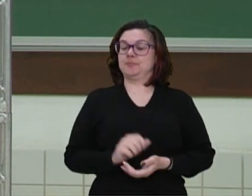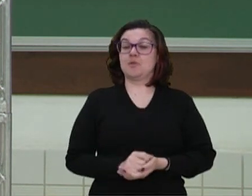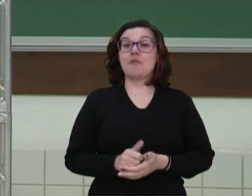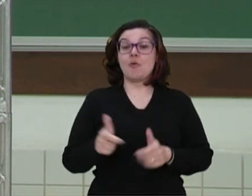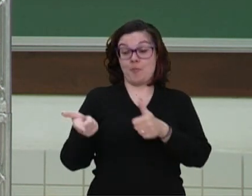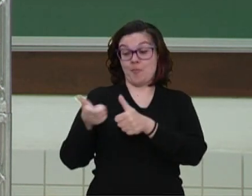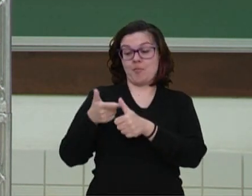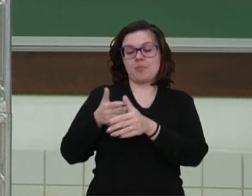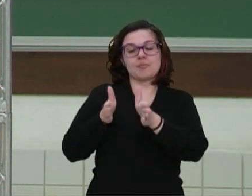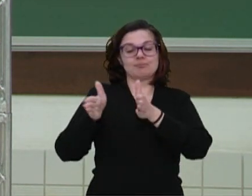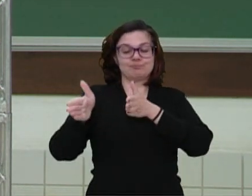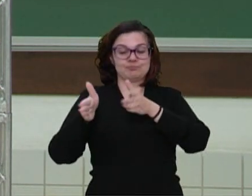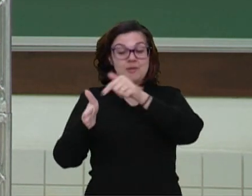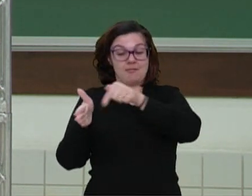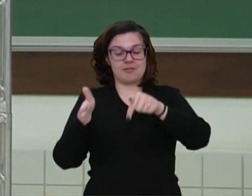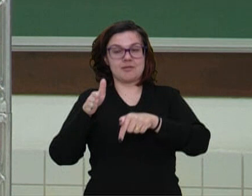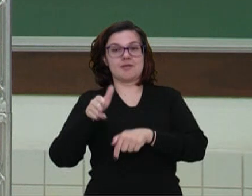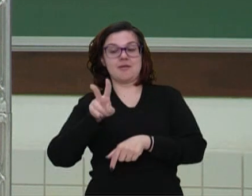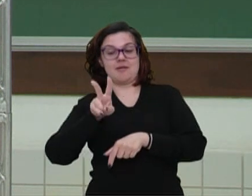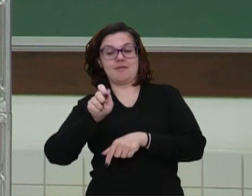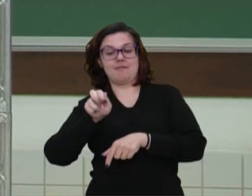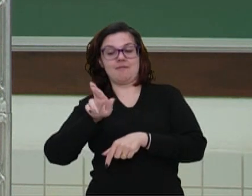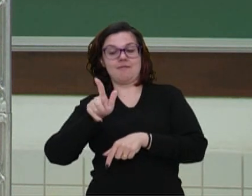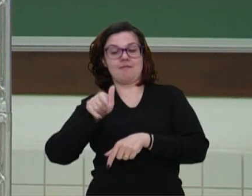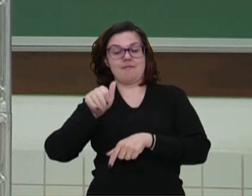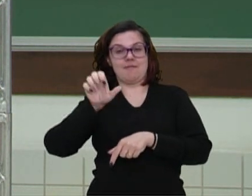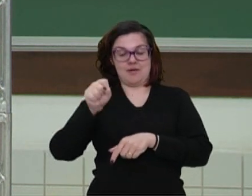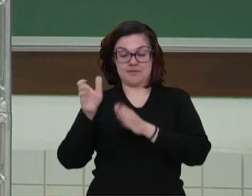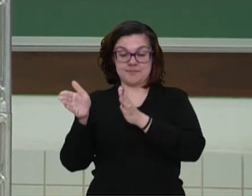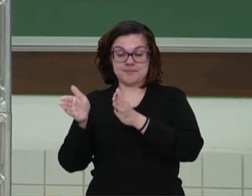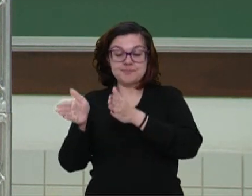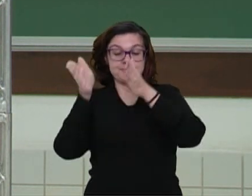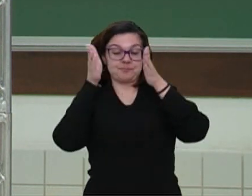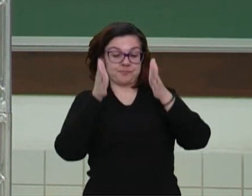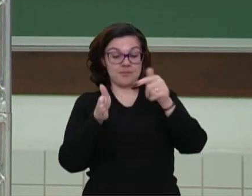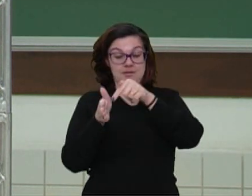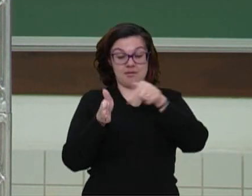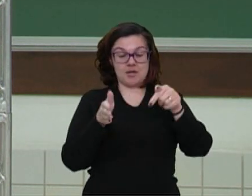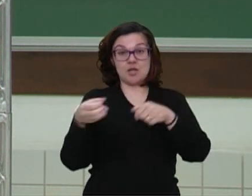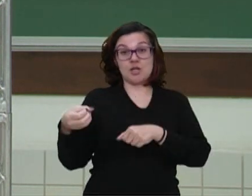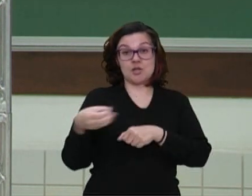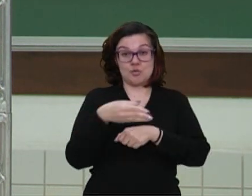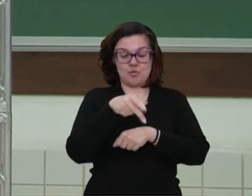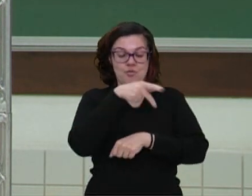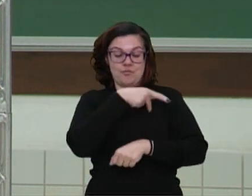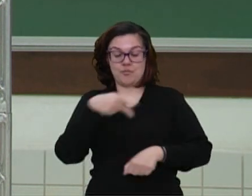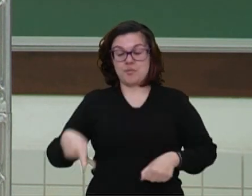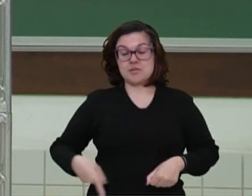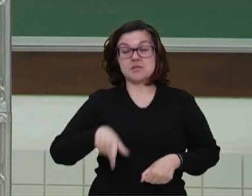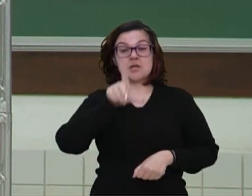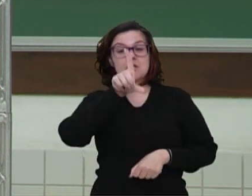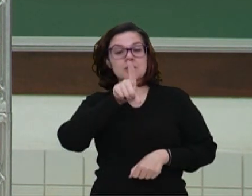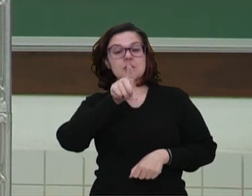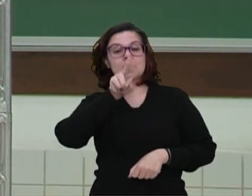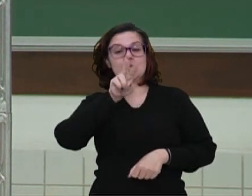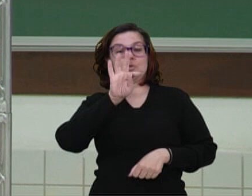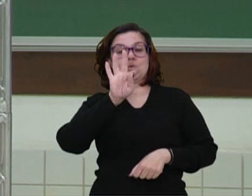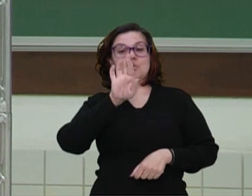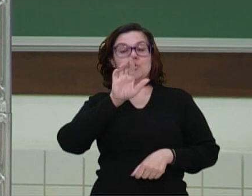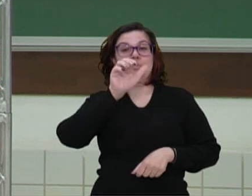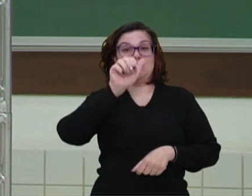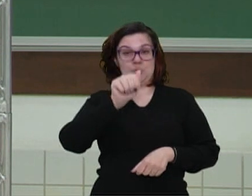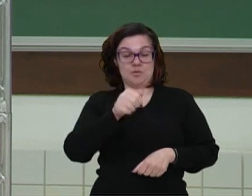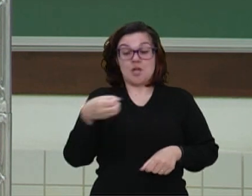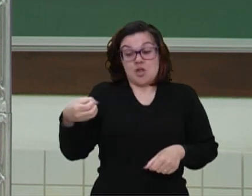primeiro governo Vargas, chamado Era Vargas. Depois do Vargas, vai governar o presidente Dutra, vai haver